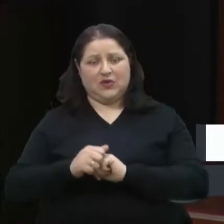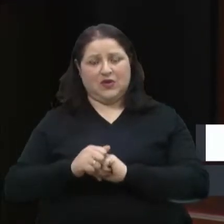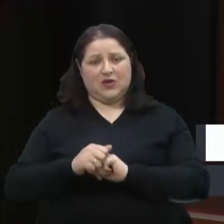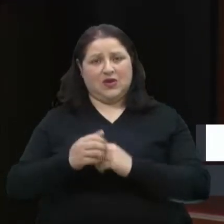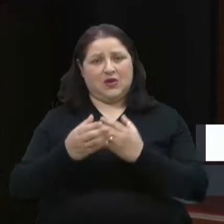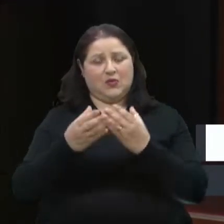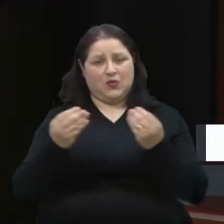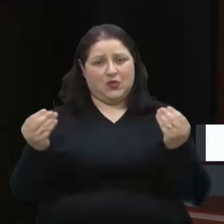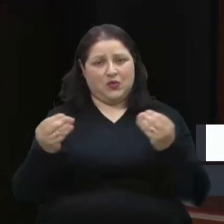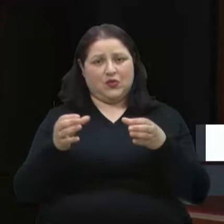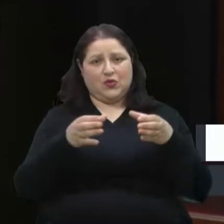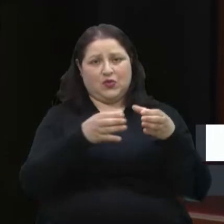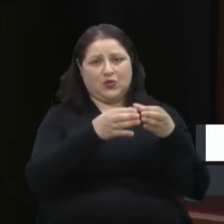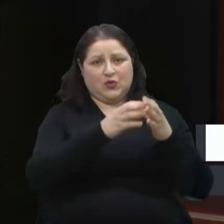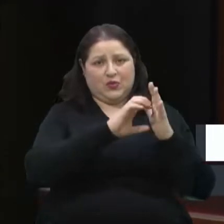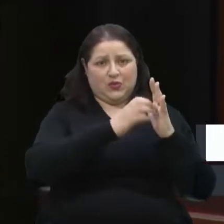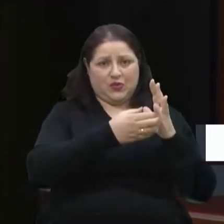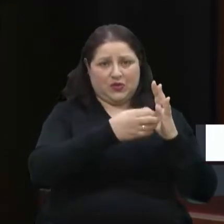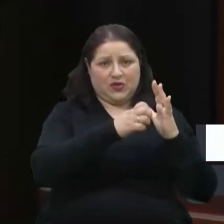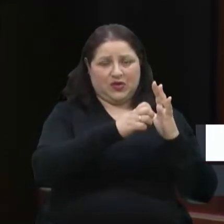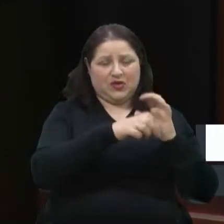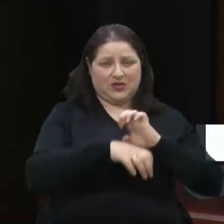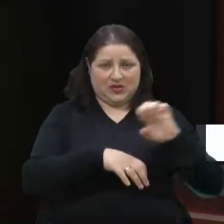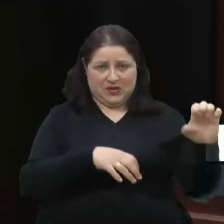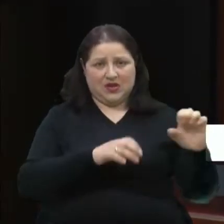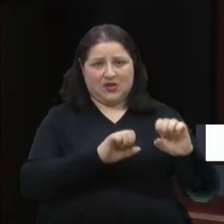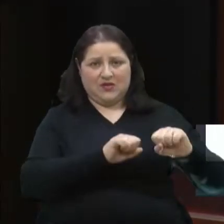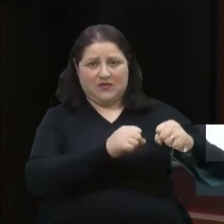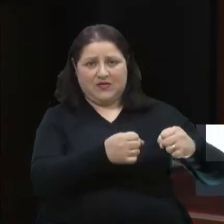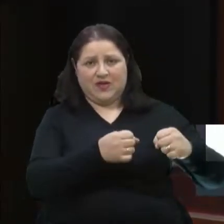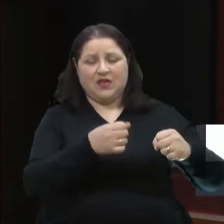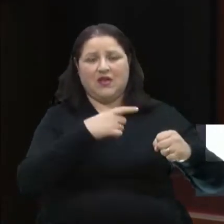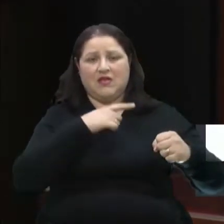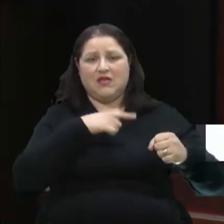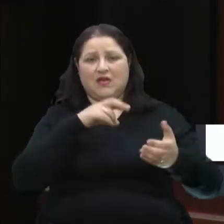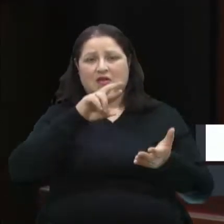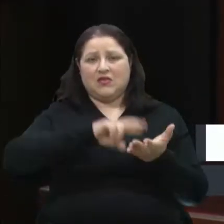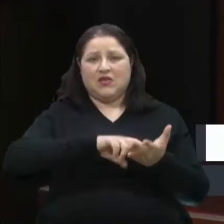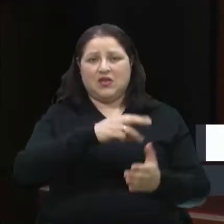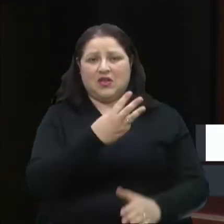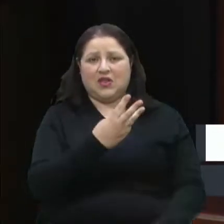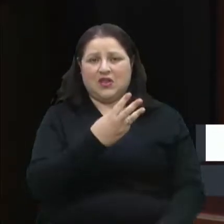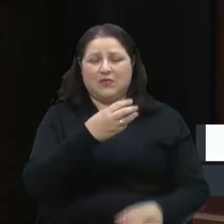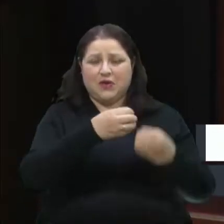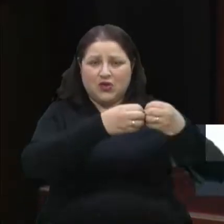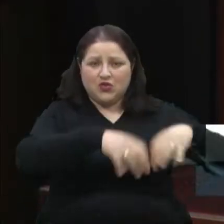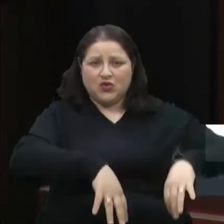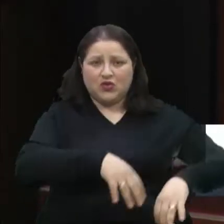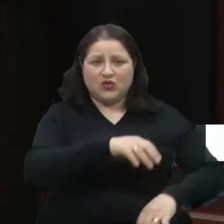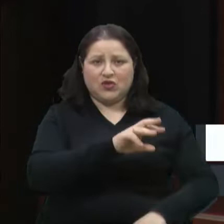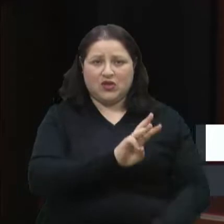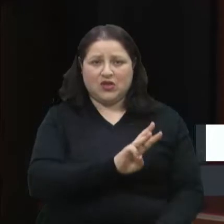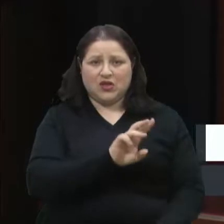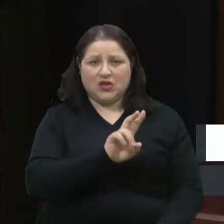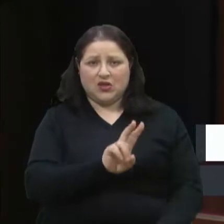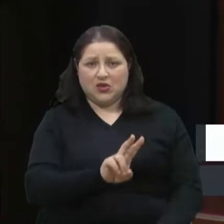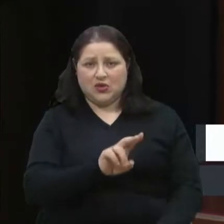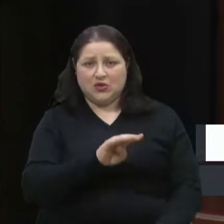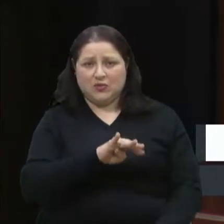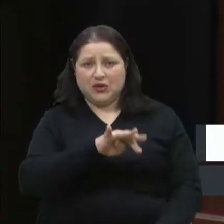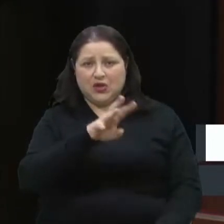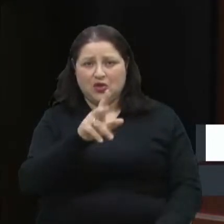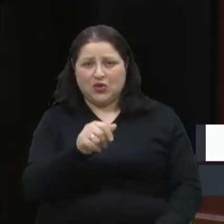pela esquerda, registraram um prejuízo de 32 bilhões de reais em